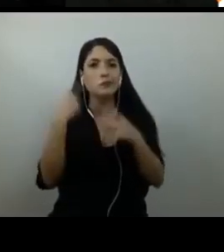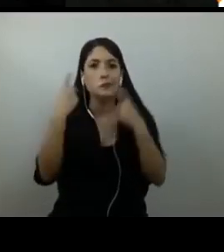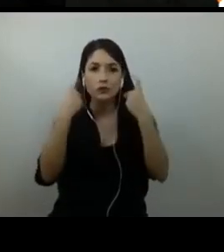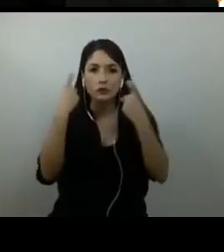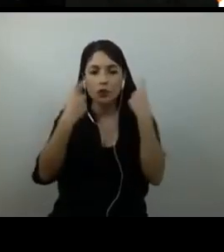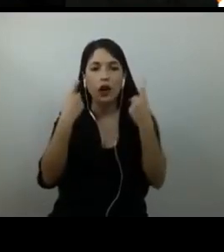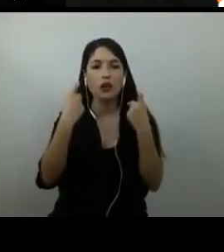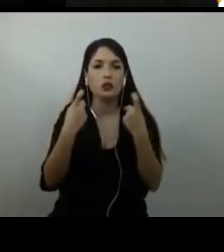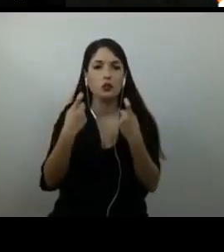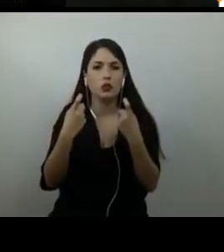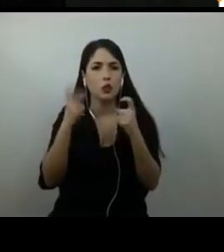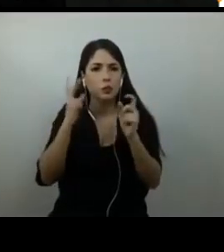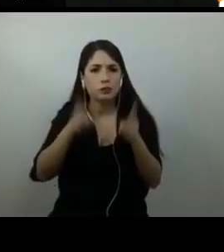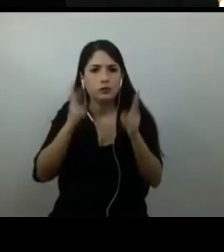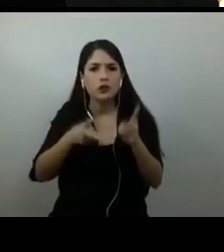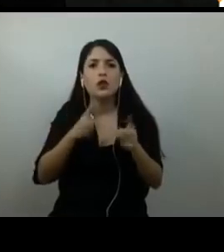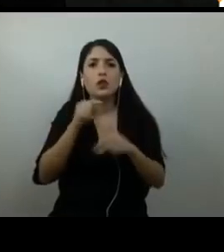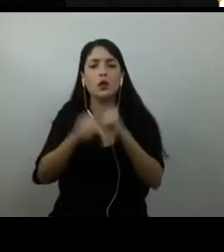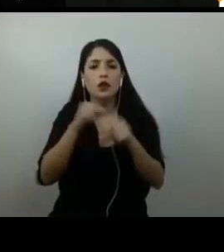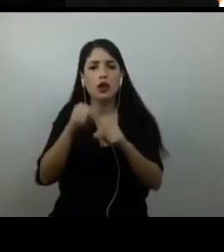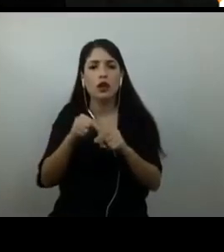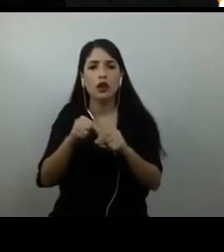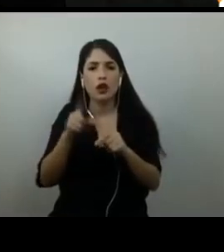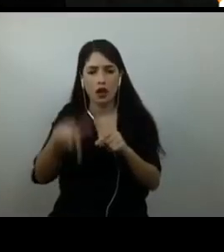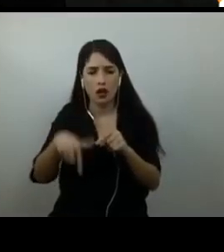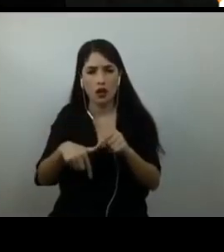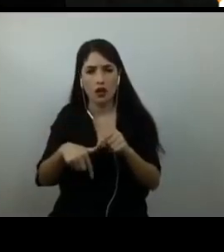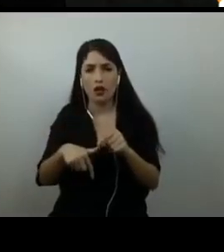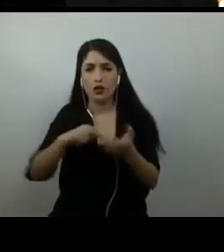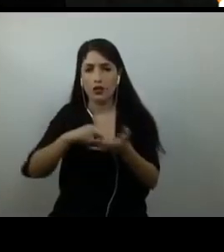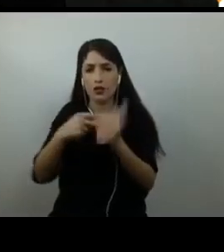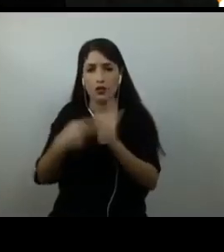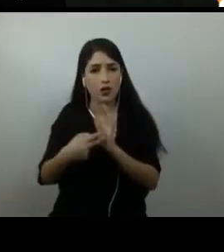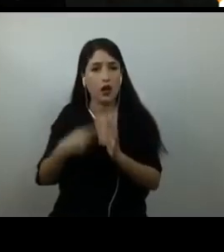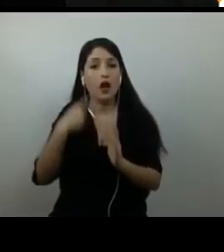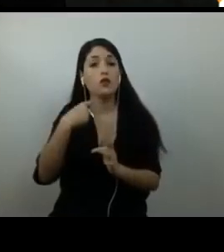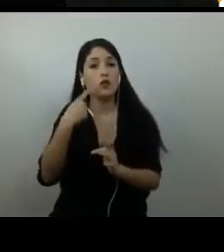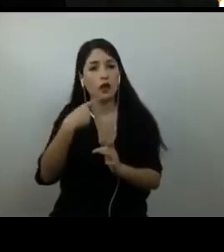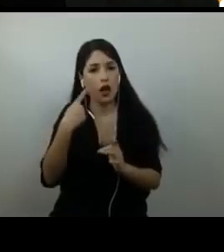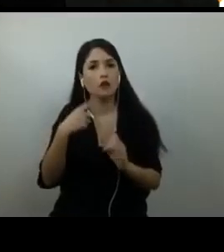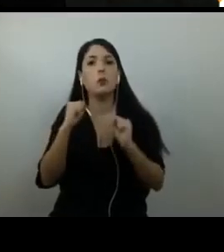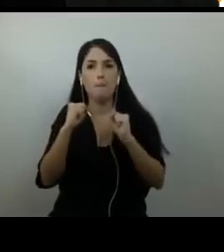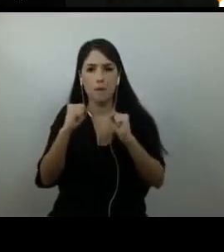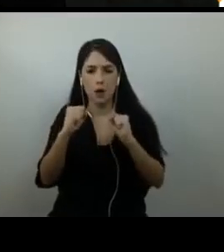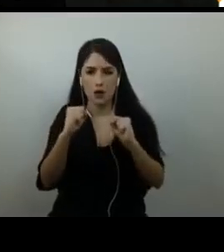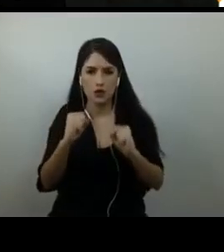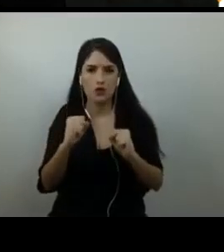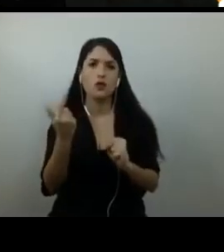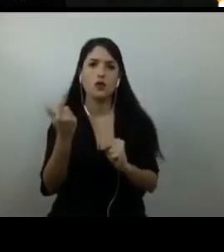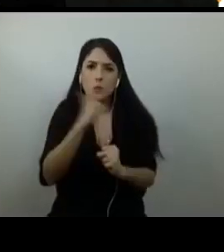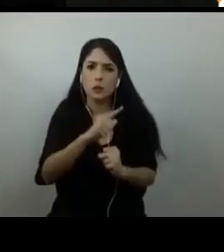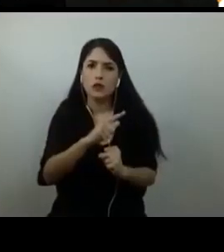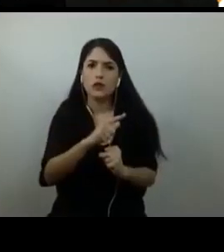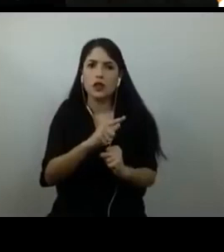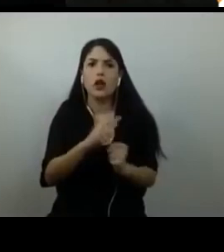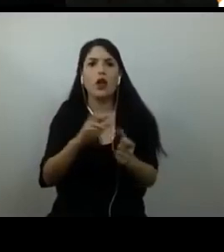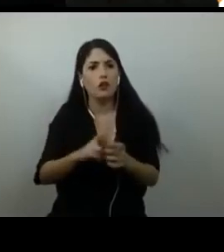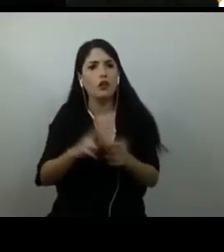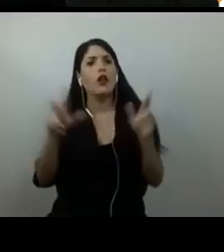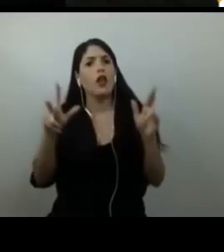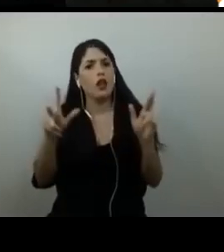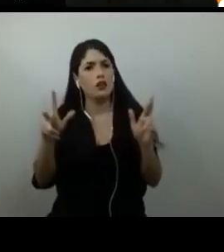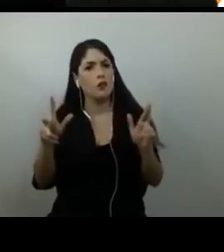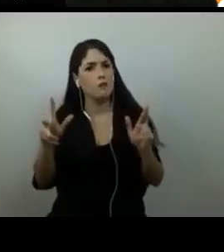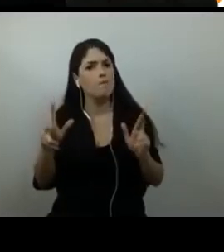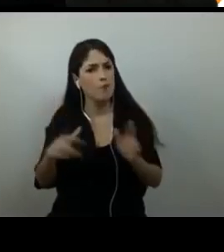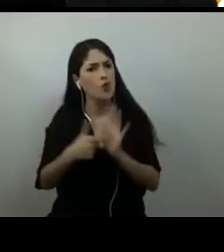mantendo um estado permanente de vigilância, porque realmente, mais do que nunca agora, os advogados podem efetivamente fazer a diferença como já fizeram, né?